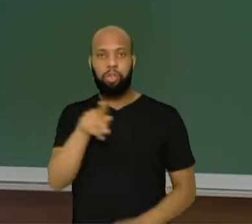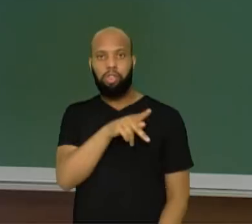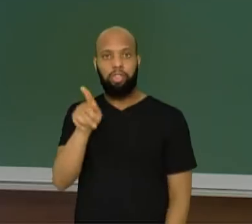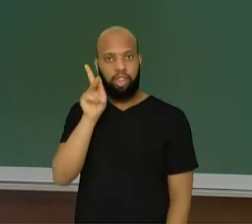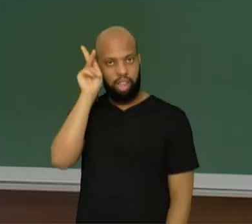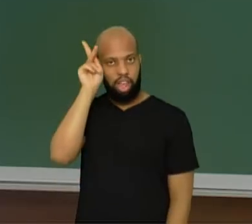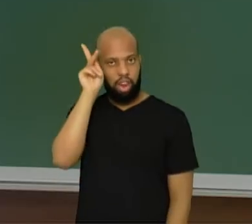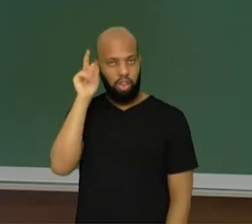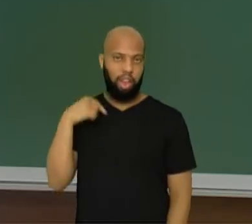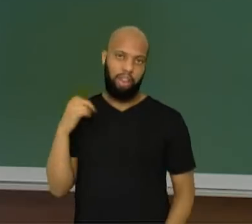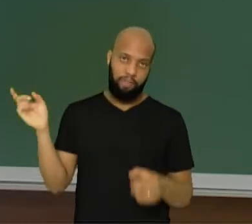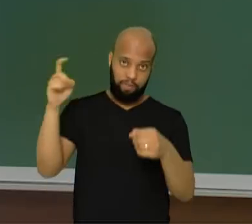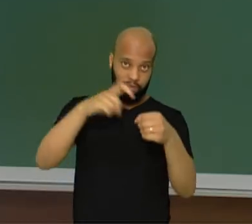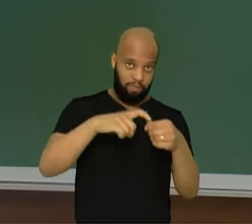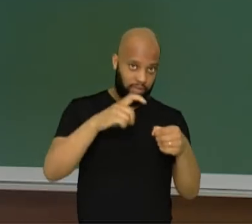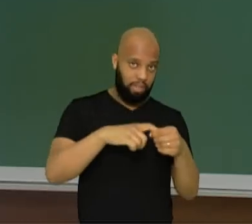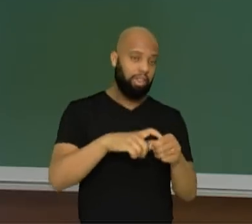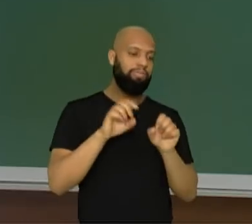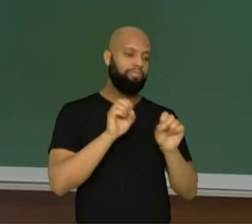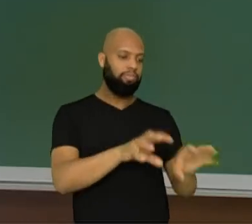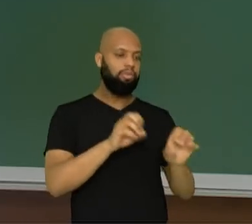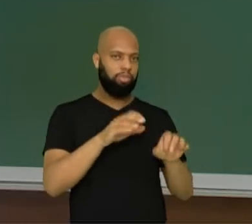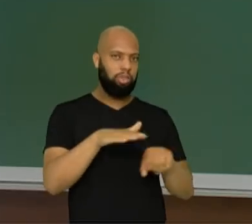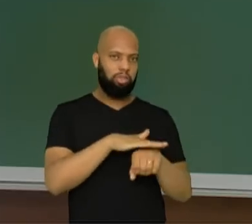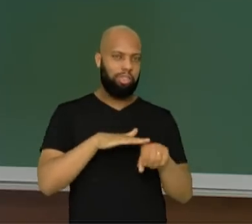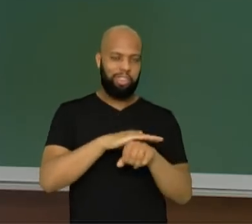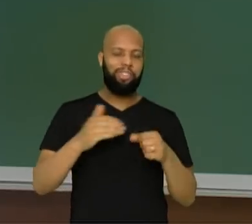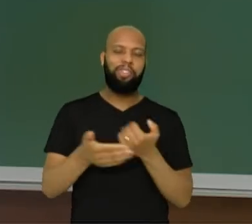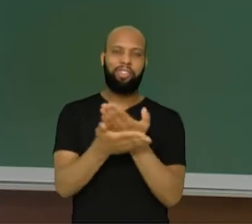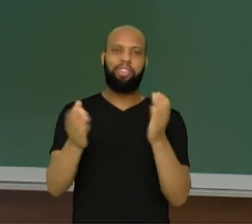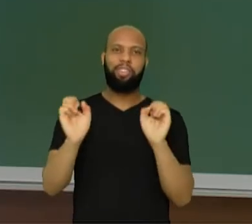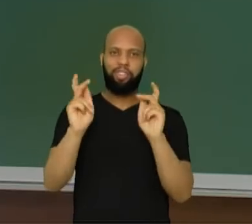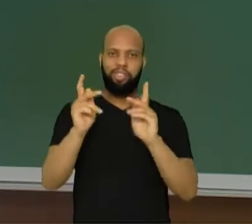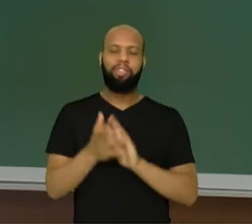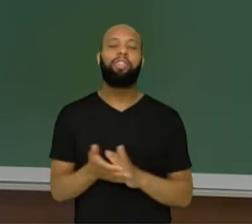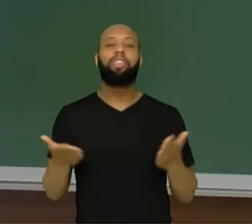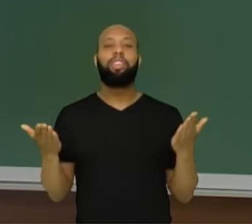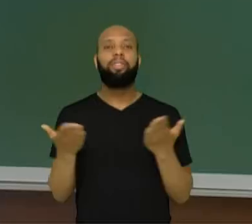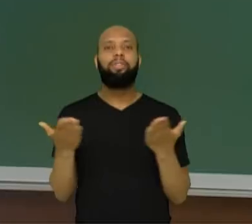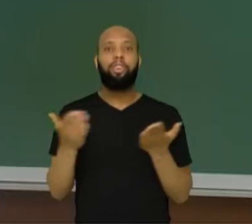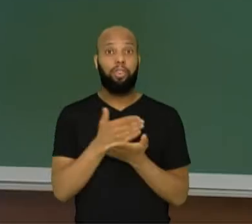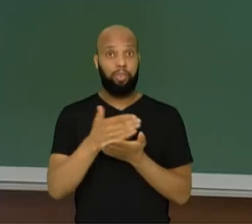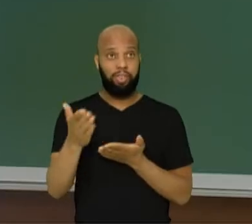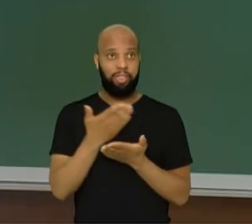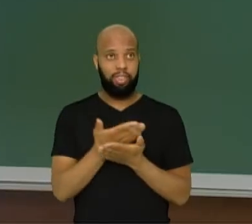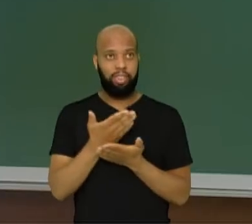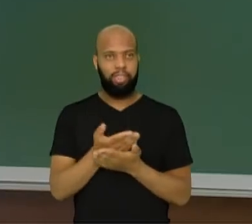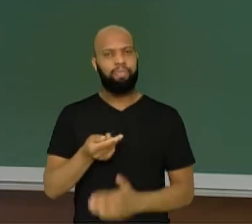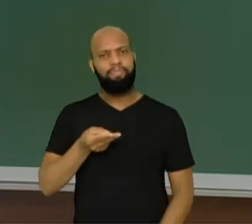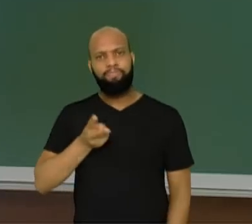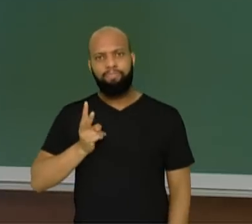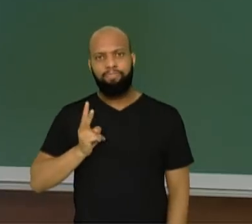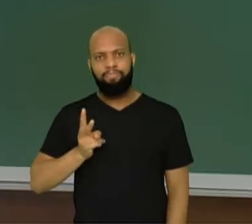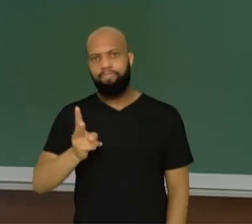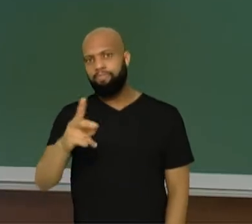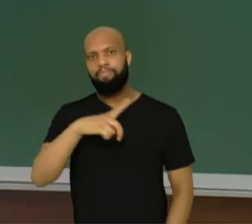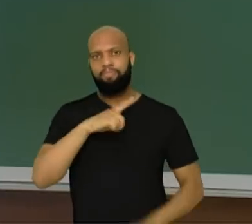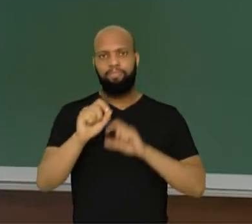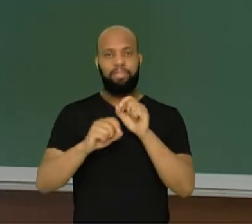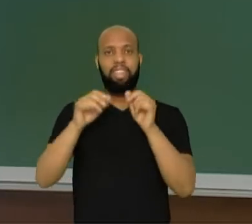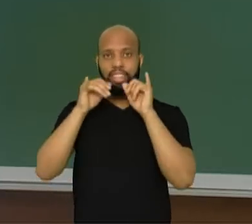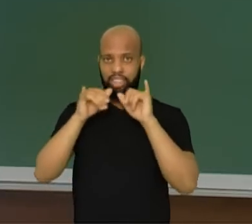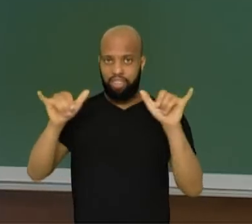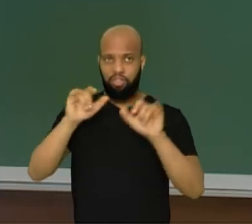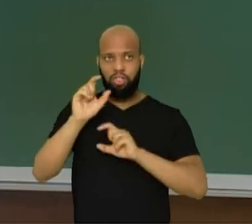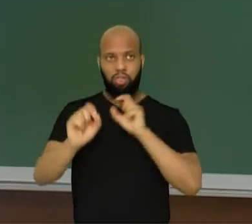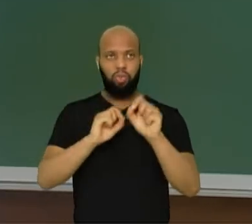professora Carol volta para dar aula e conversar com vocês. Então, vamos começar a nossa aula de hoje? Como sempre, nós temos os nossos